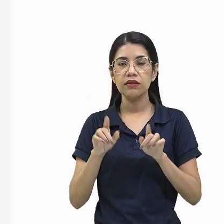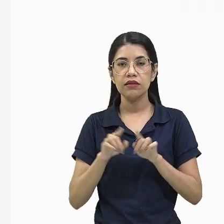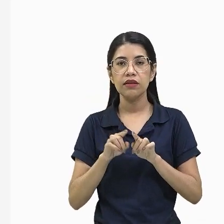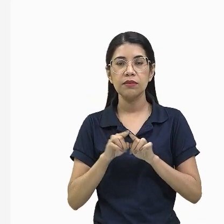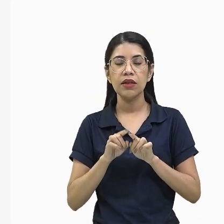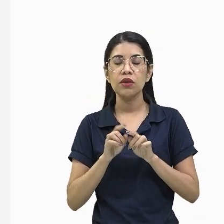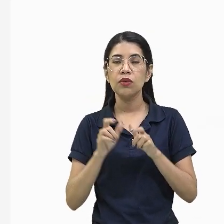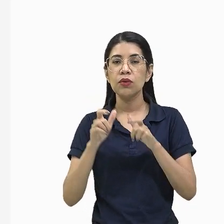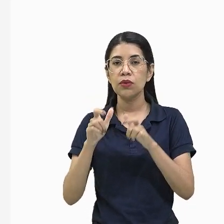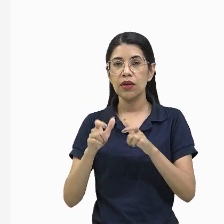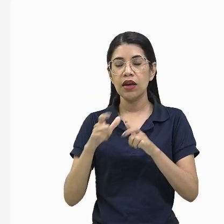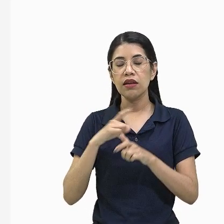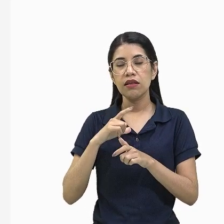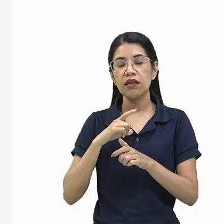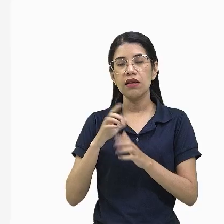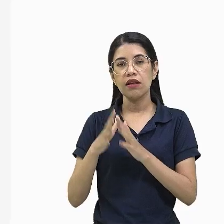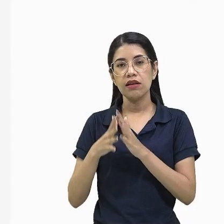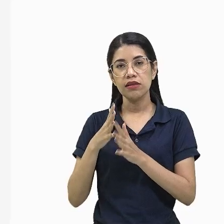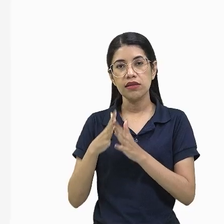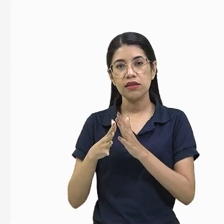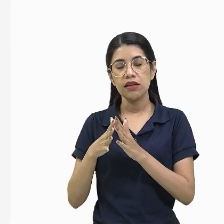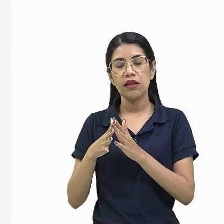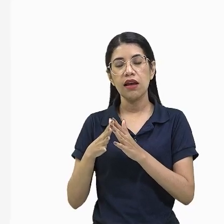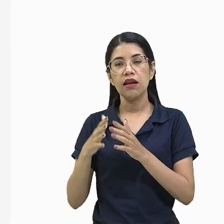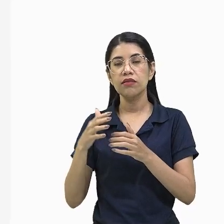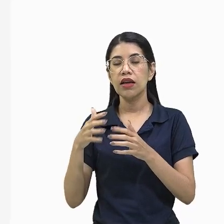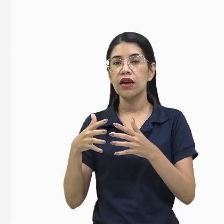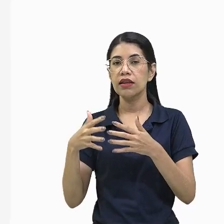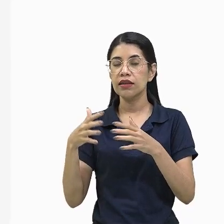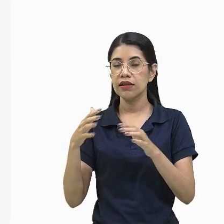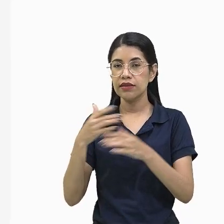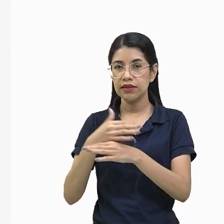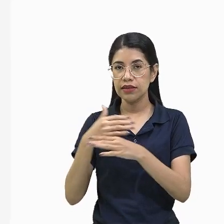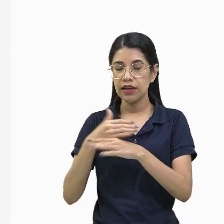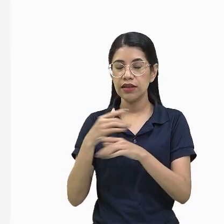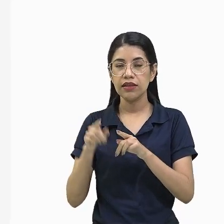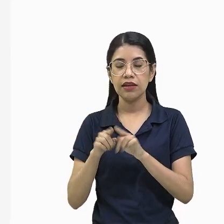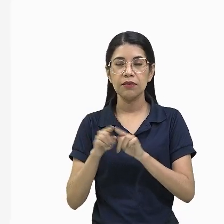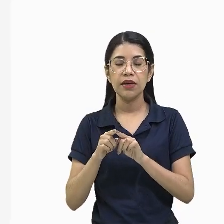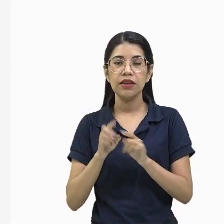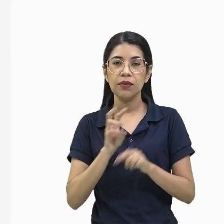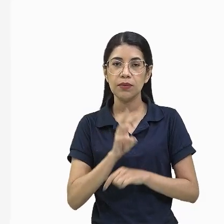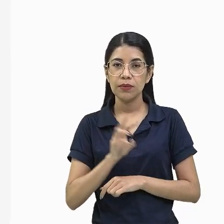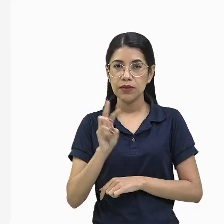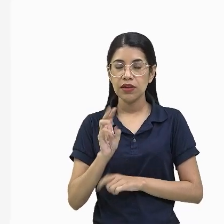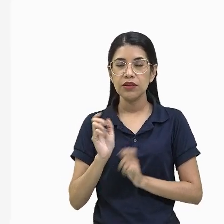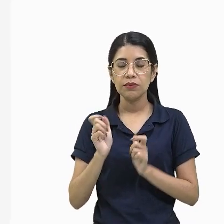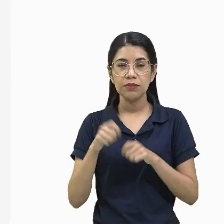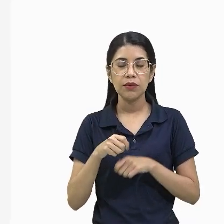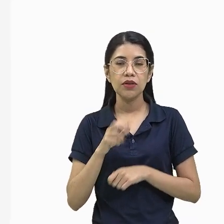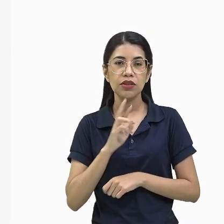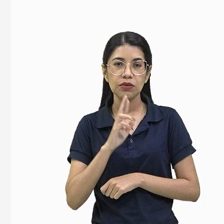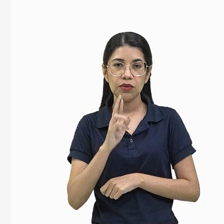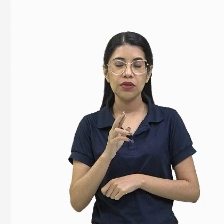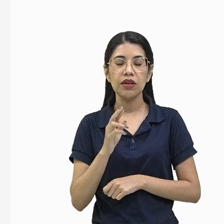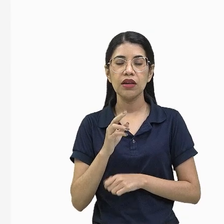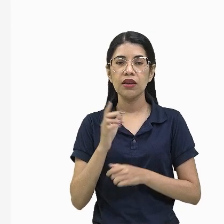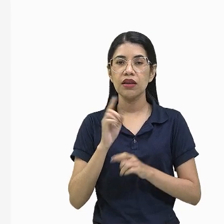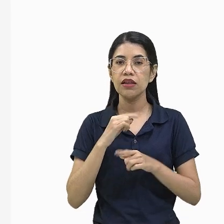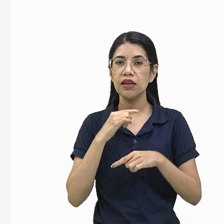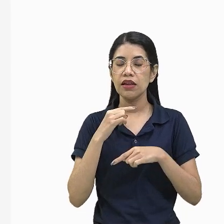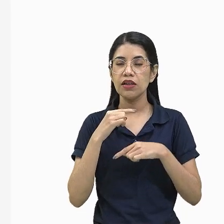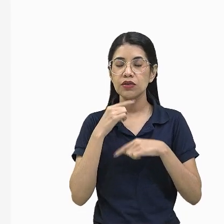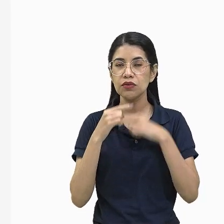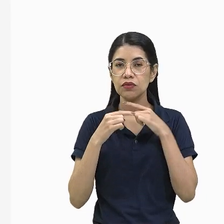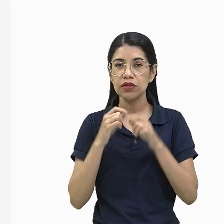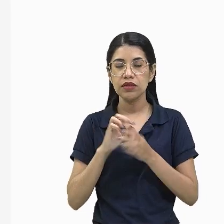hemocentro na sua cidade. Então, eu percebo que esse endereço eletrônico pode responder essas perguntas que podem surgir naturalmente.